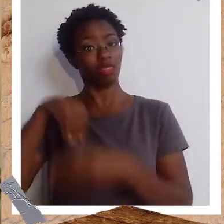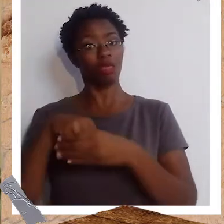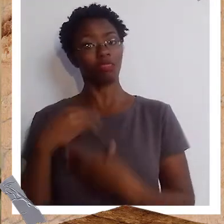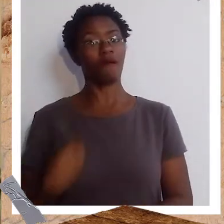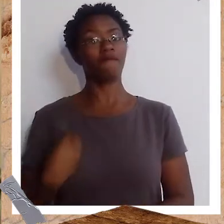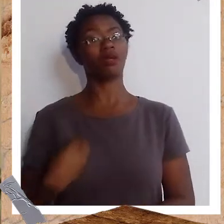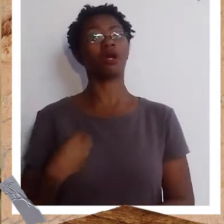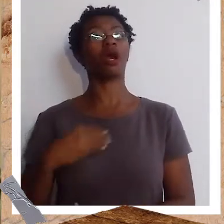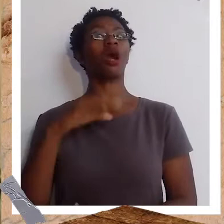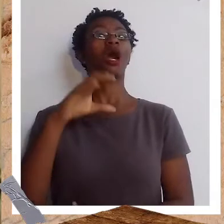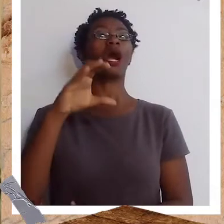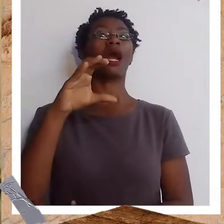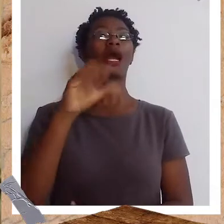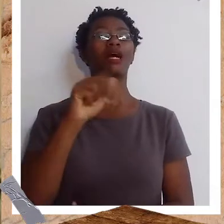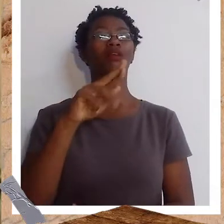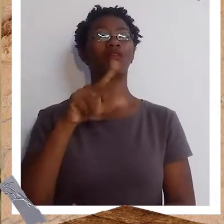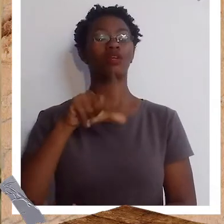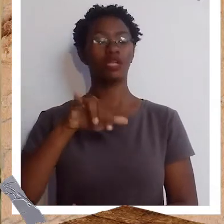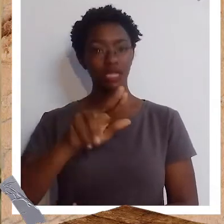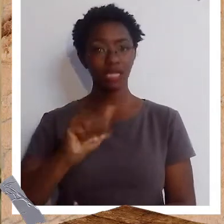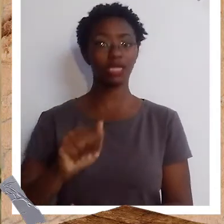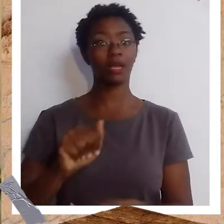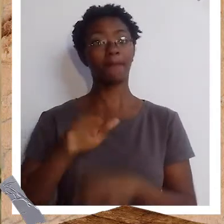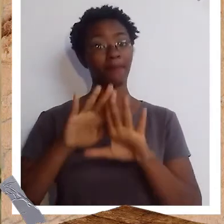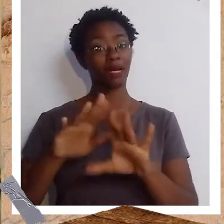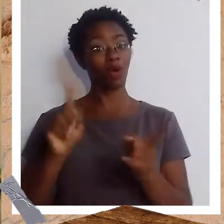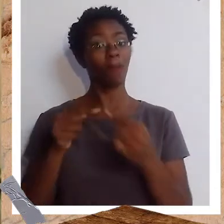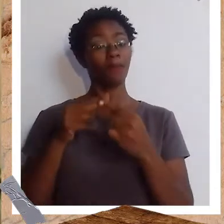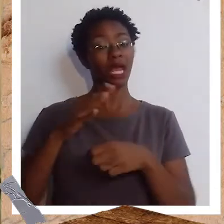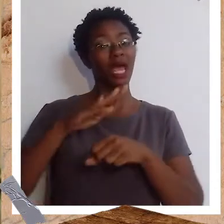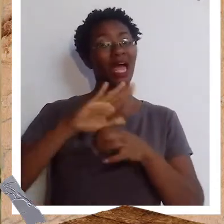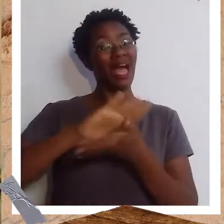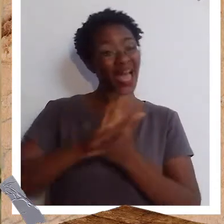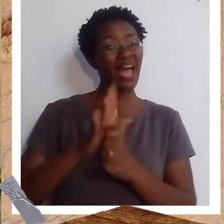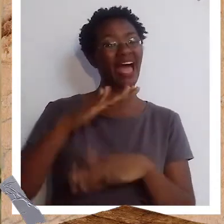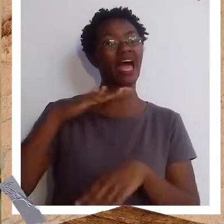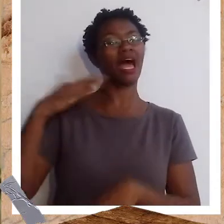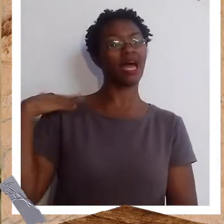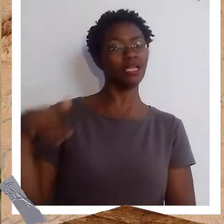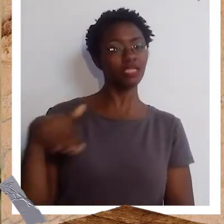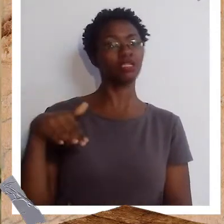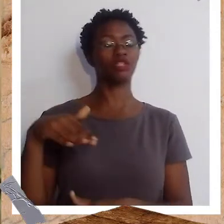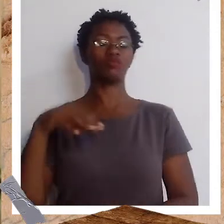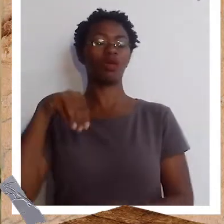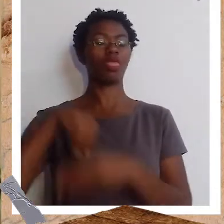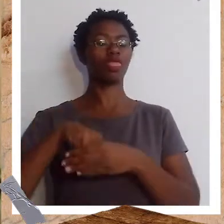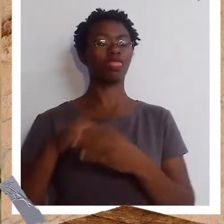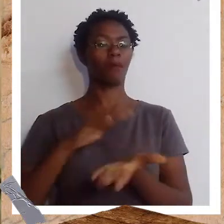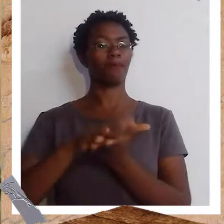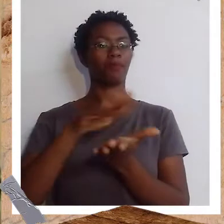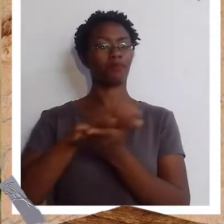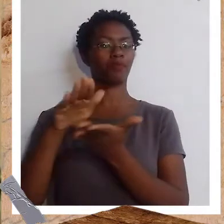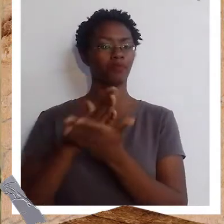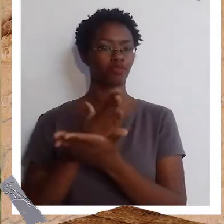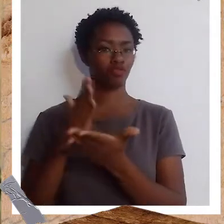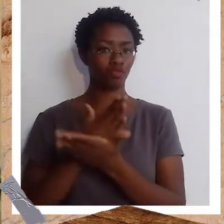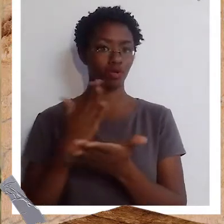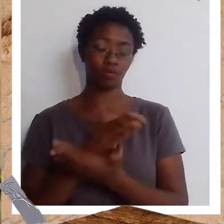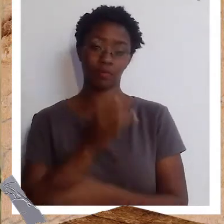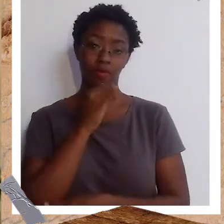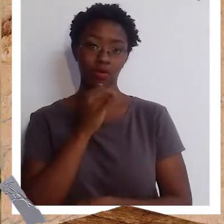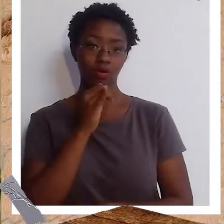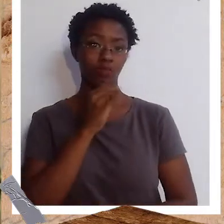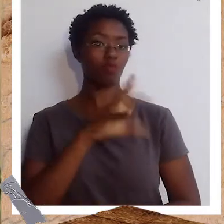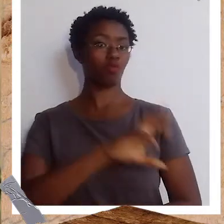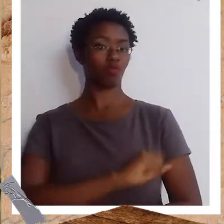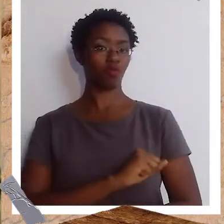Carolina, que foi o racismo editorial a qual ela foi submetida. Né? Então, quando a Raquel traz, né, que o